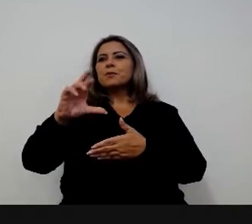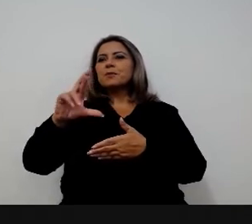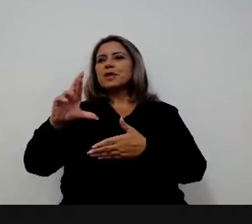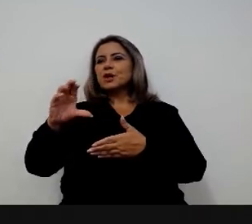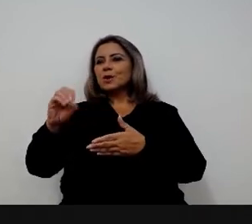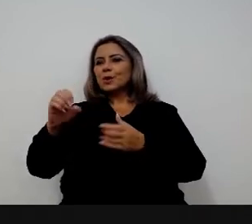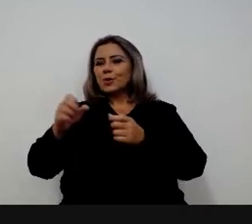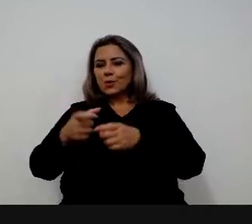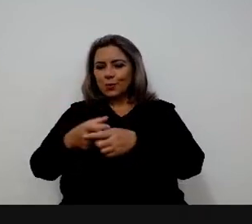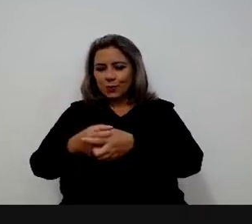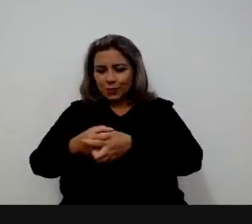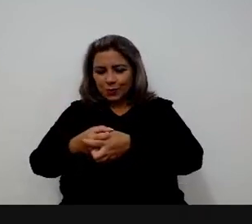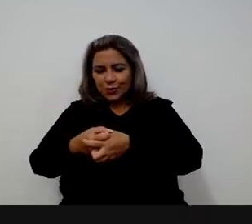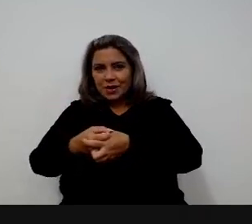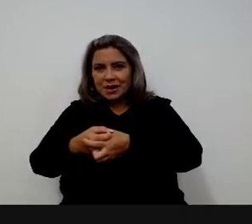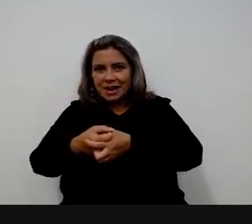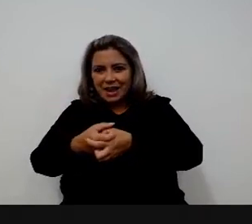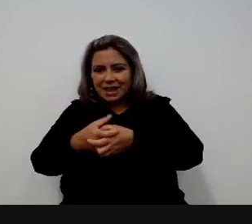e